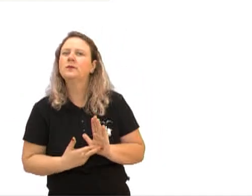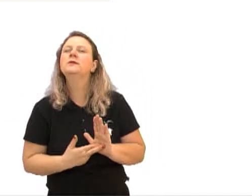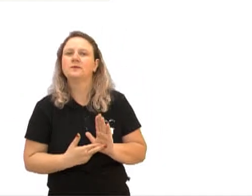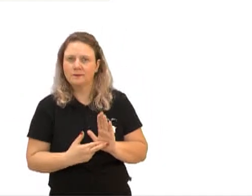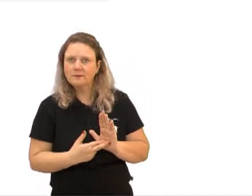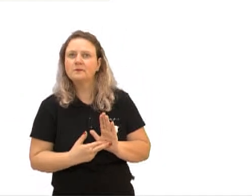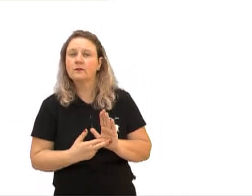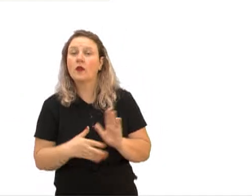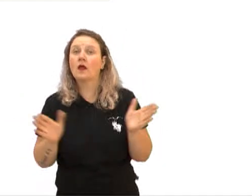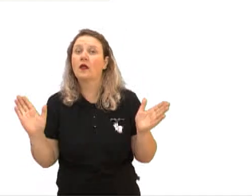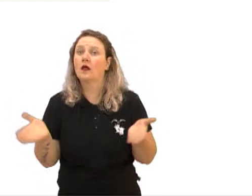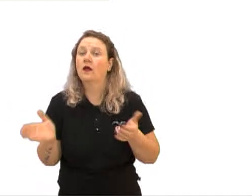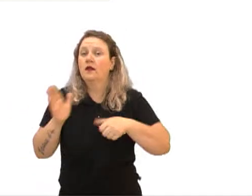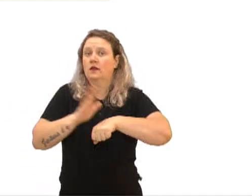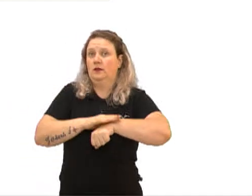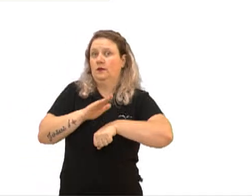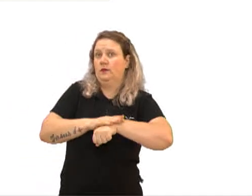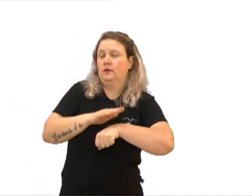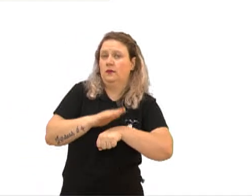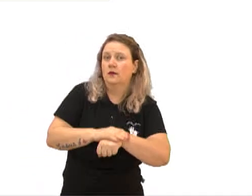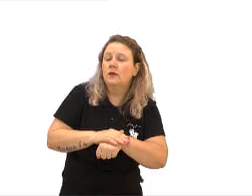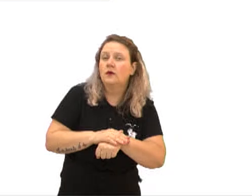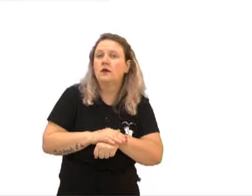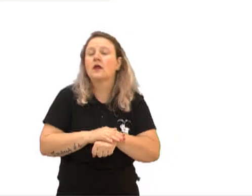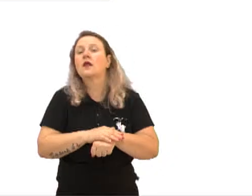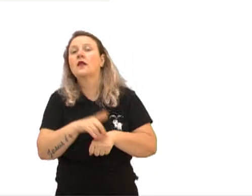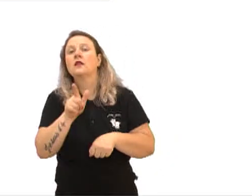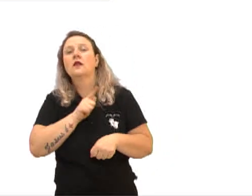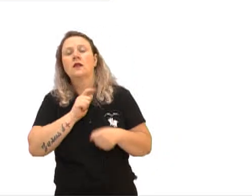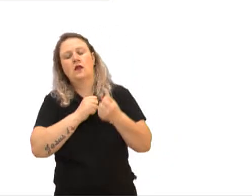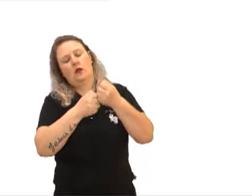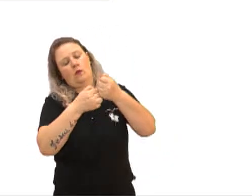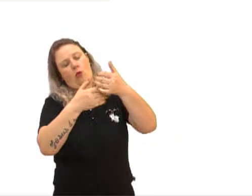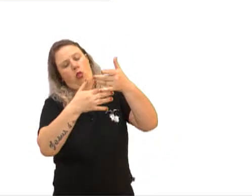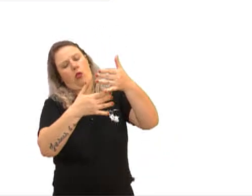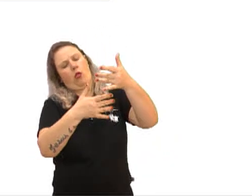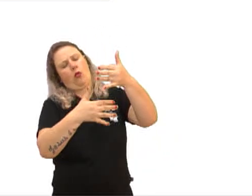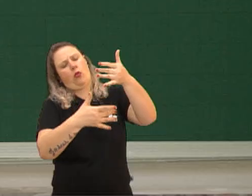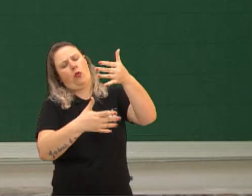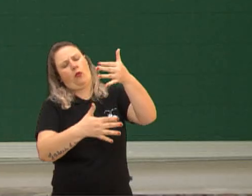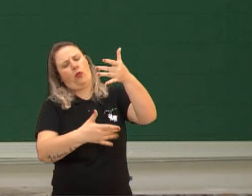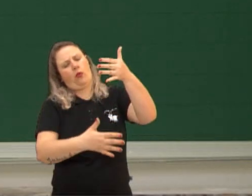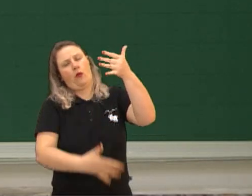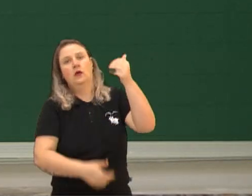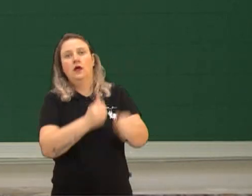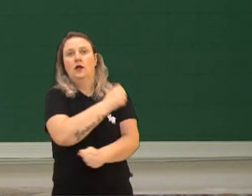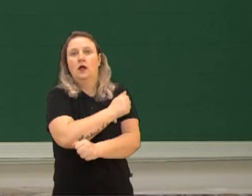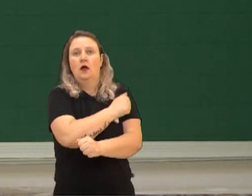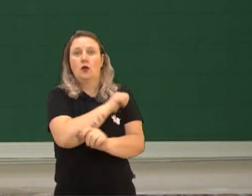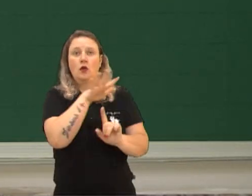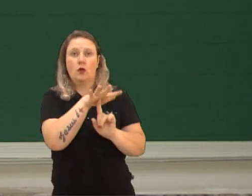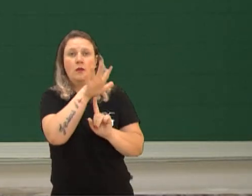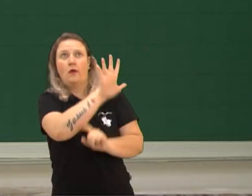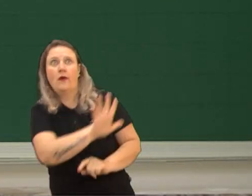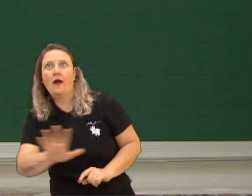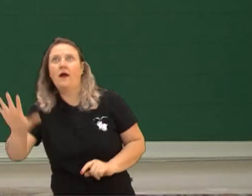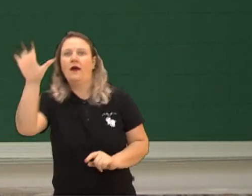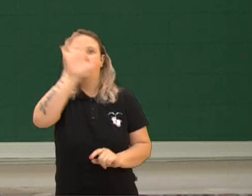gente? Enquanto isso, nós estamos aqui com muitos alunos aqui de todo o Paraná, da